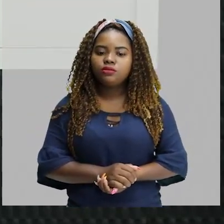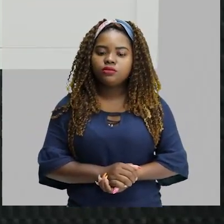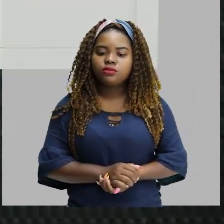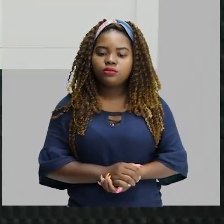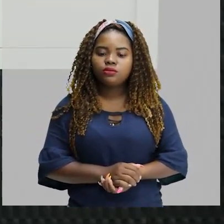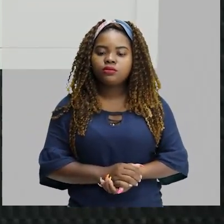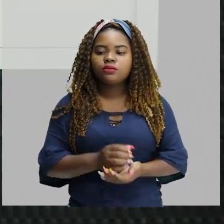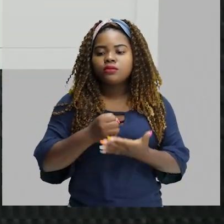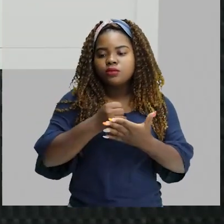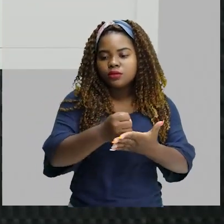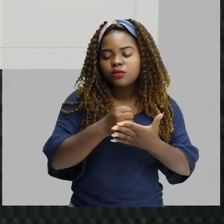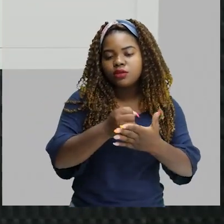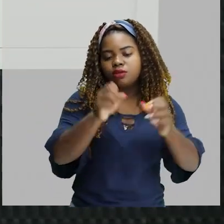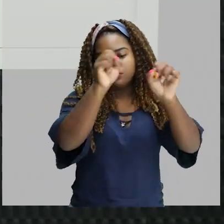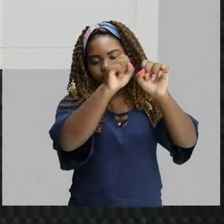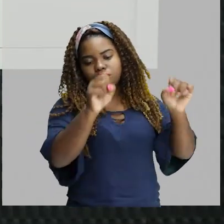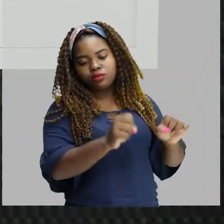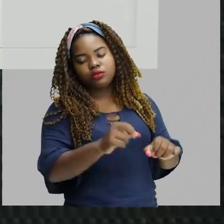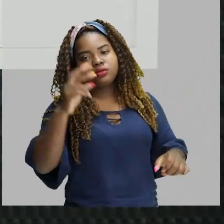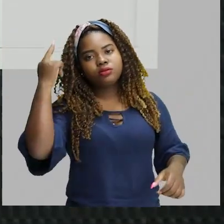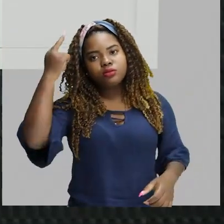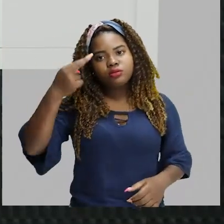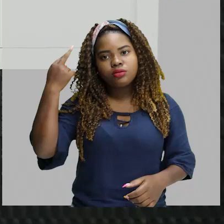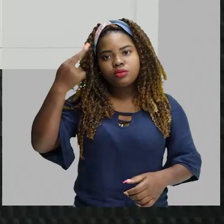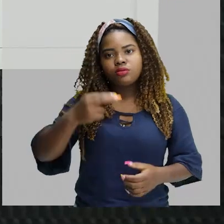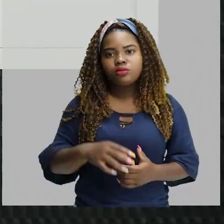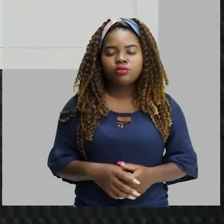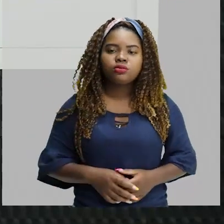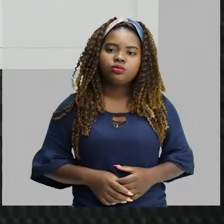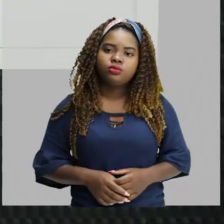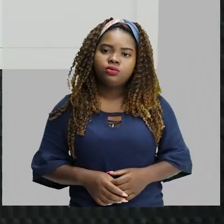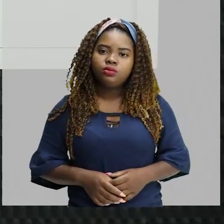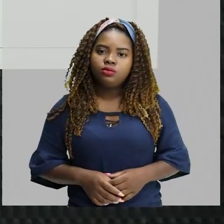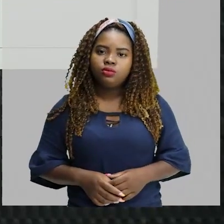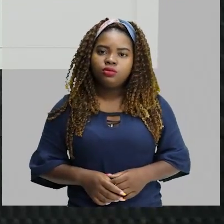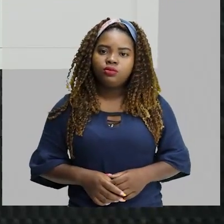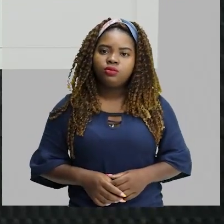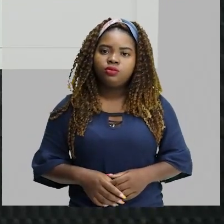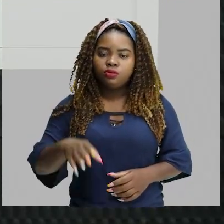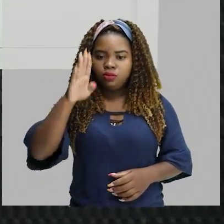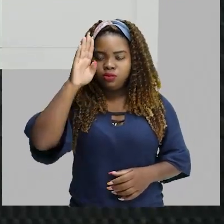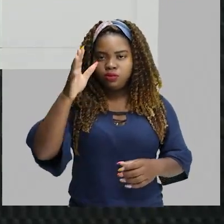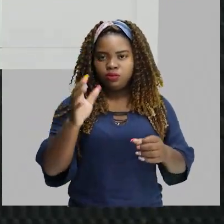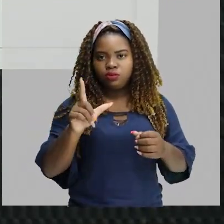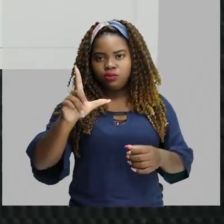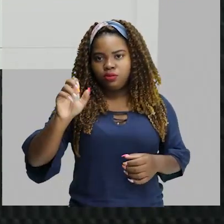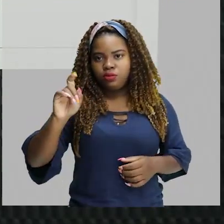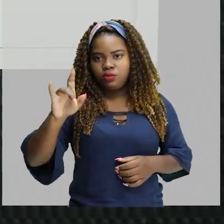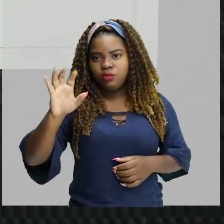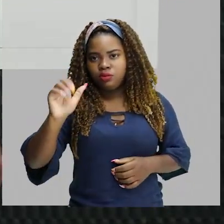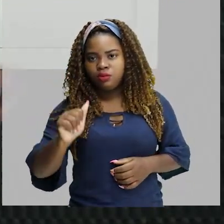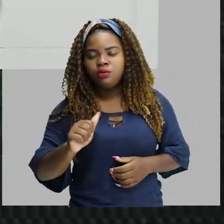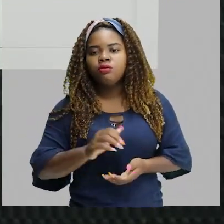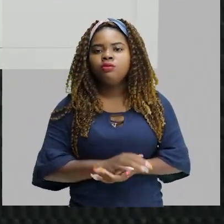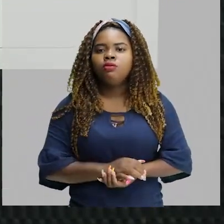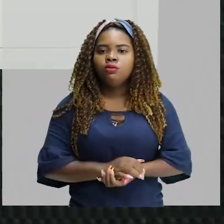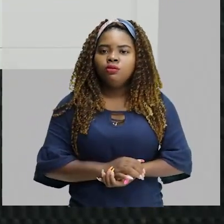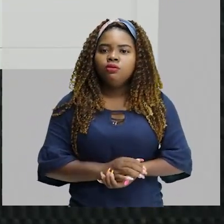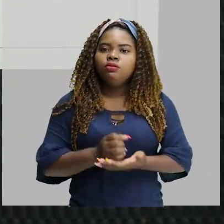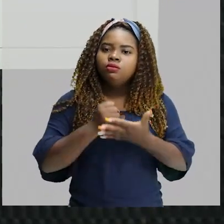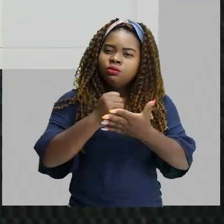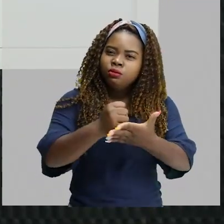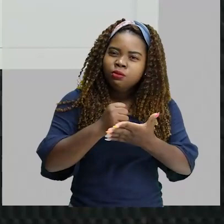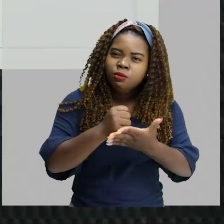e da sistematização desse raciocínio. Tá? Os princípios da lógica vão estabelecer também, nestes meios, vão, claro,